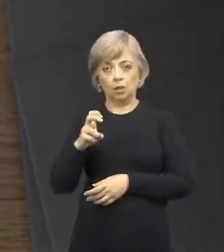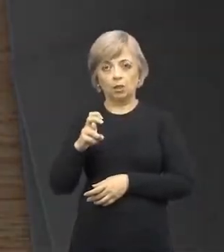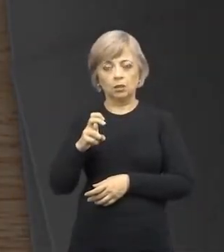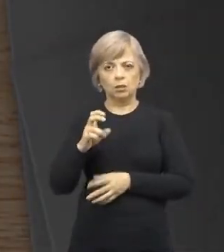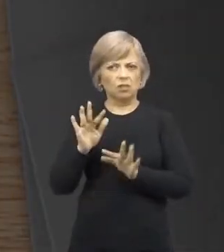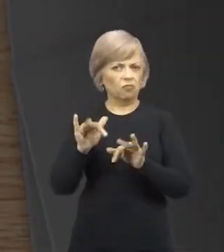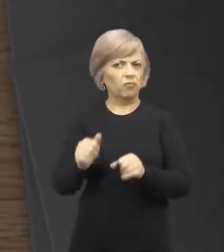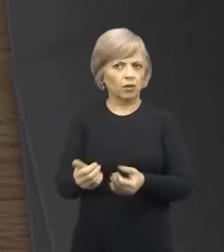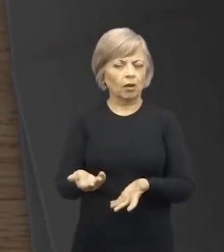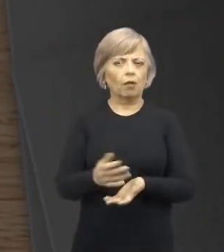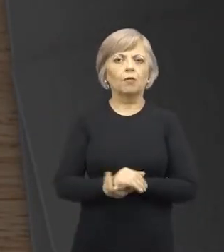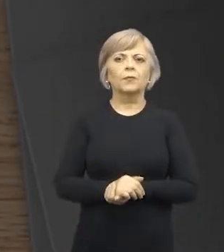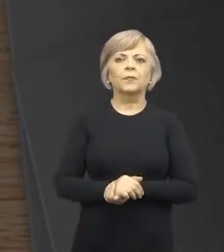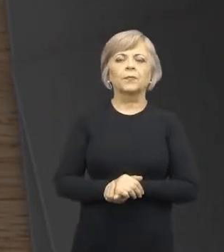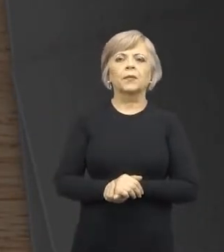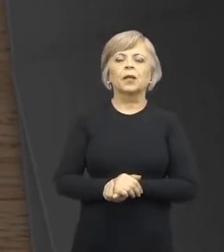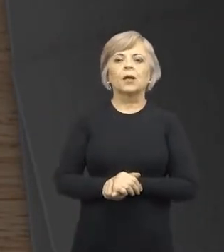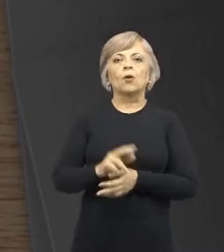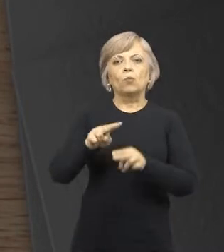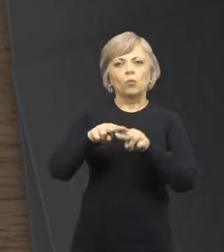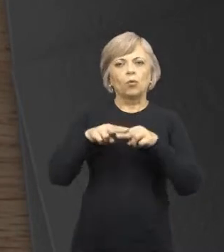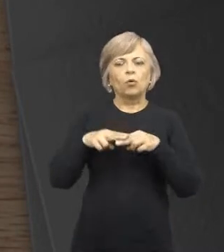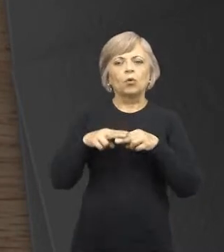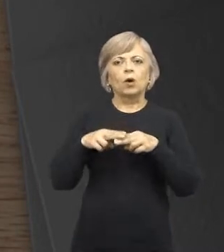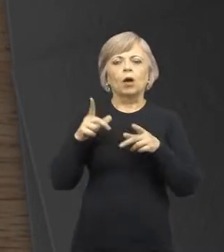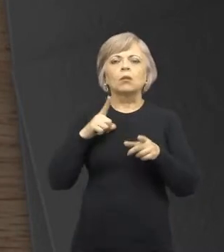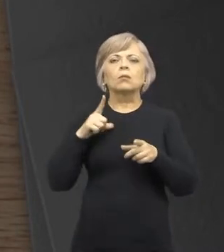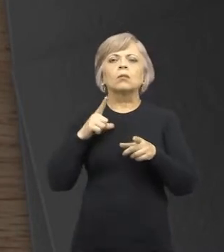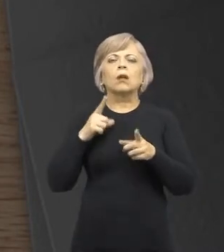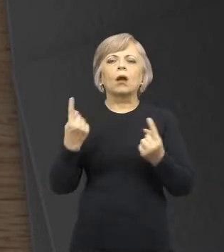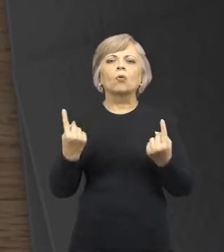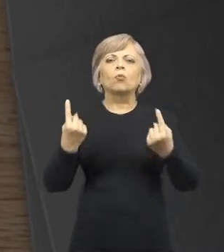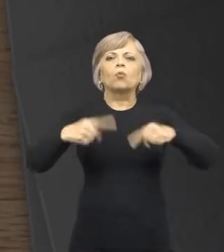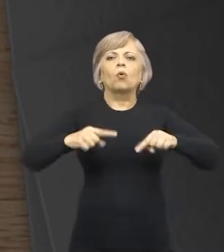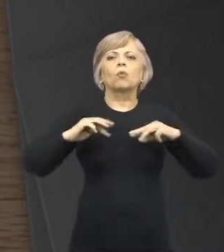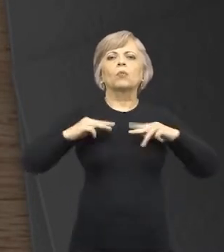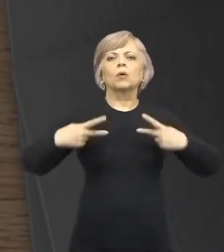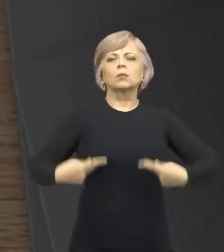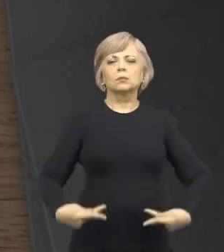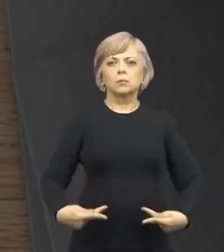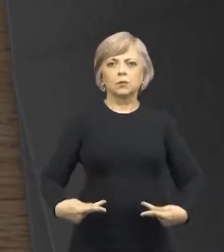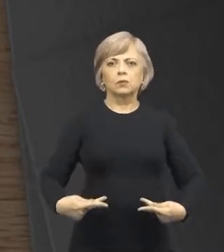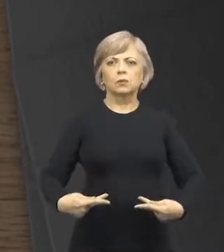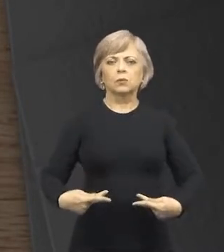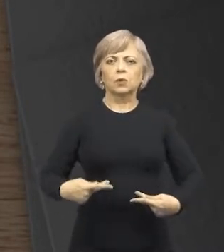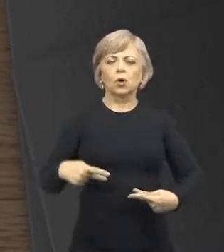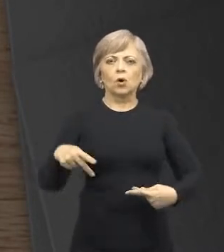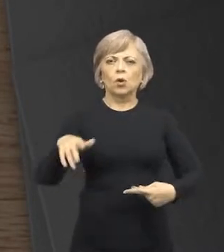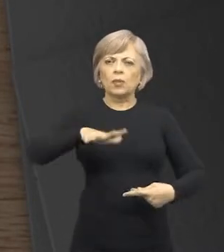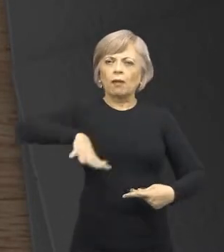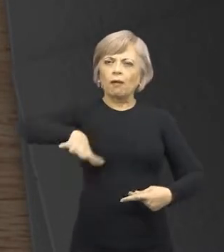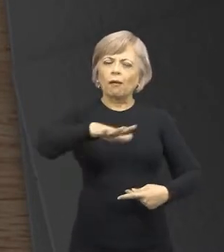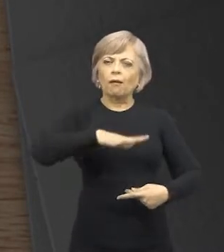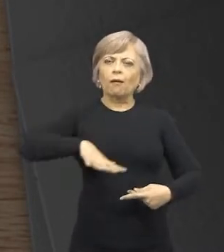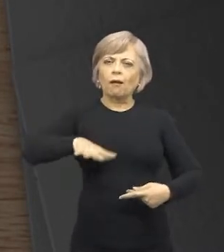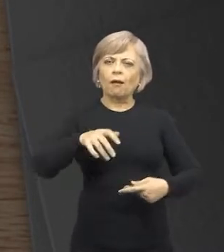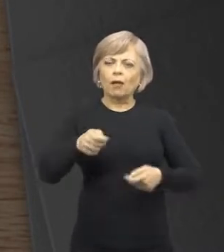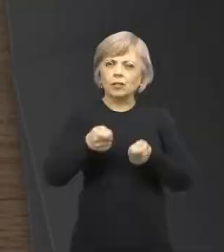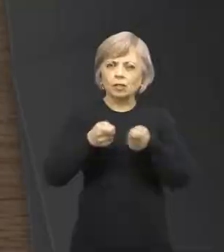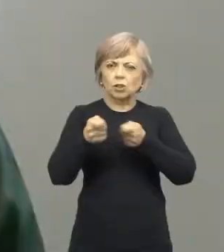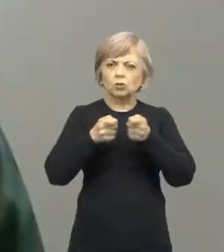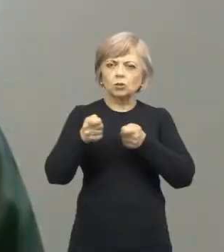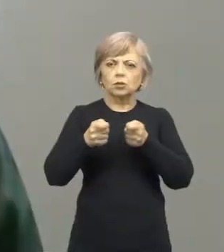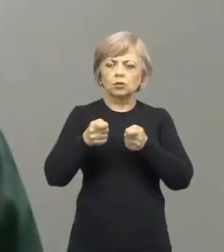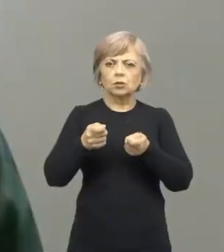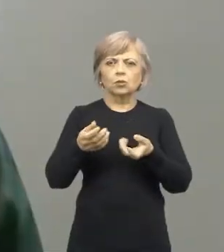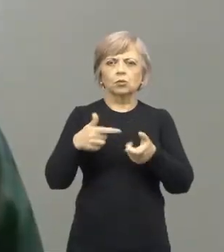de 2015, em razão de uma contrapartida do Ministério Público no bojo de um termo de ajustamento de